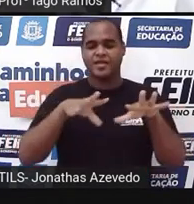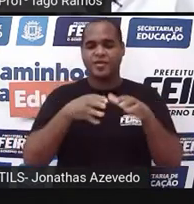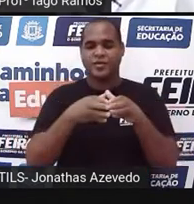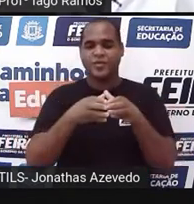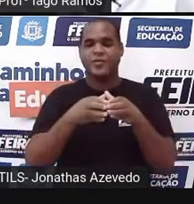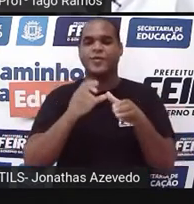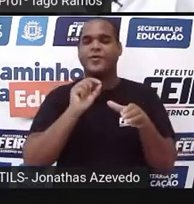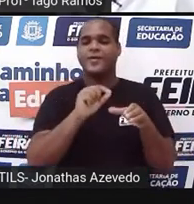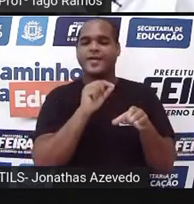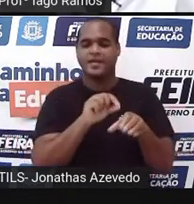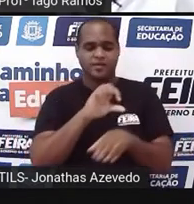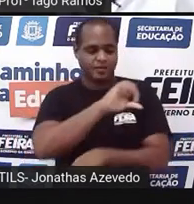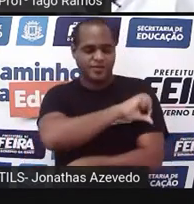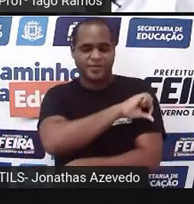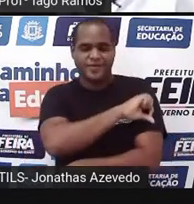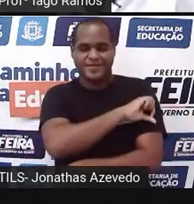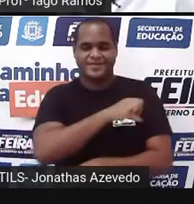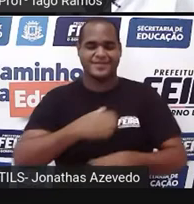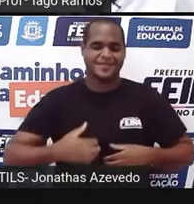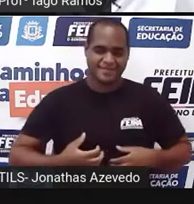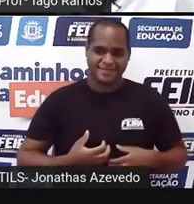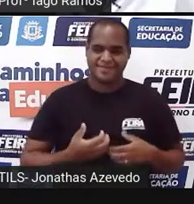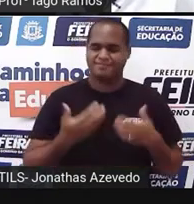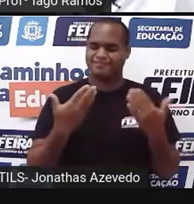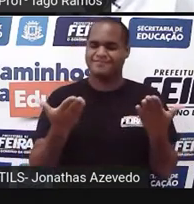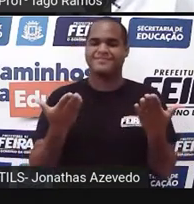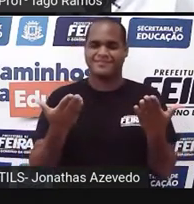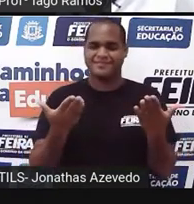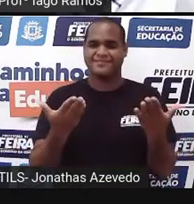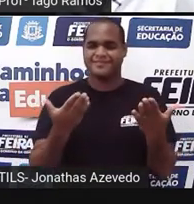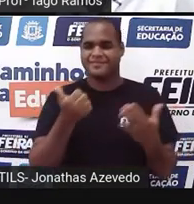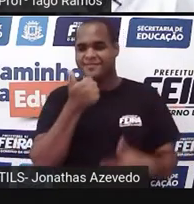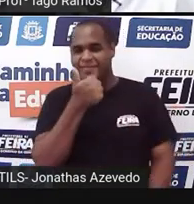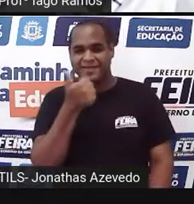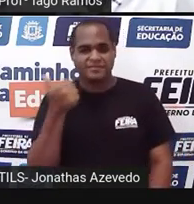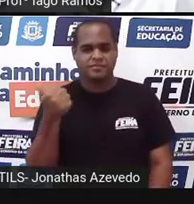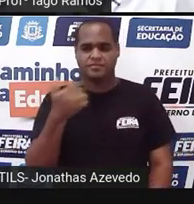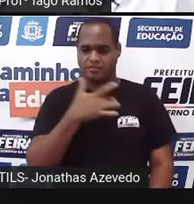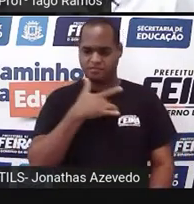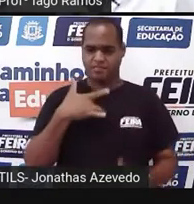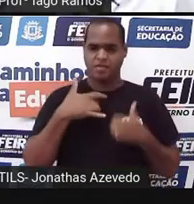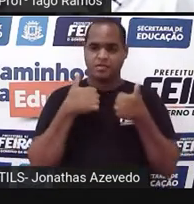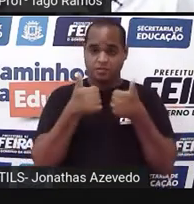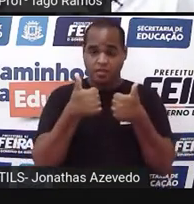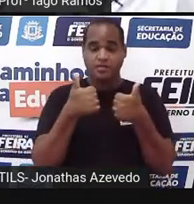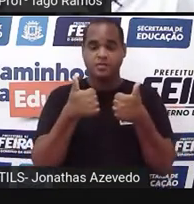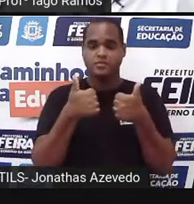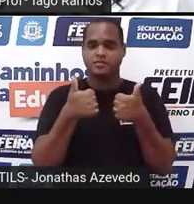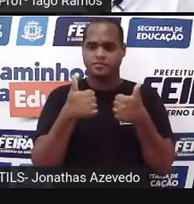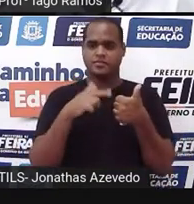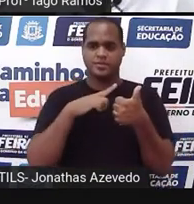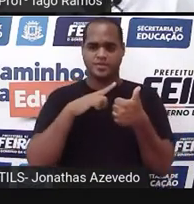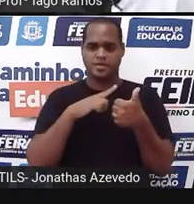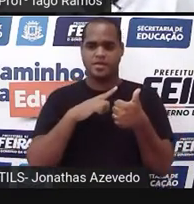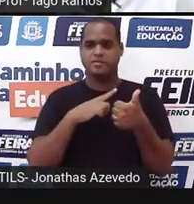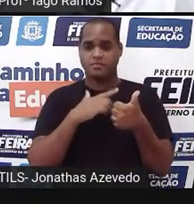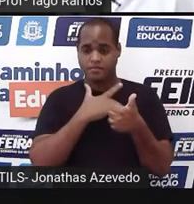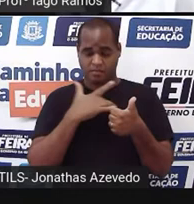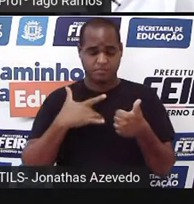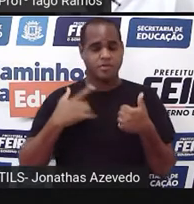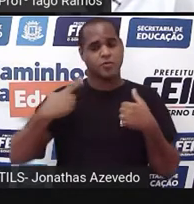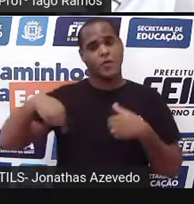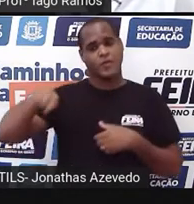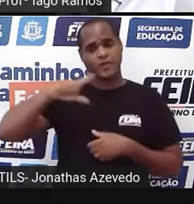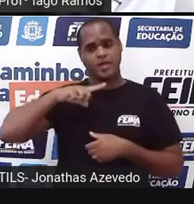turmas de 9º ano é isso aí beleza tudo bem contigo aí do outro lado tudo bem conosco aqui